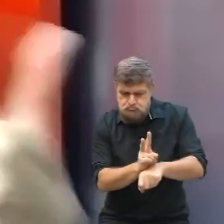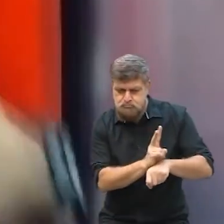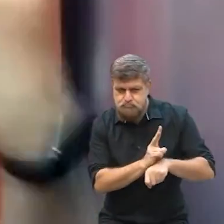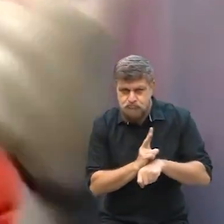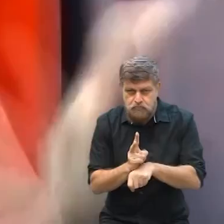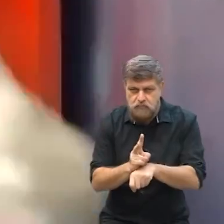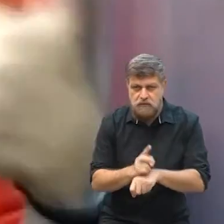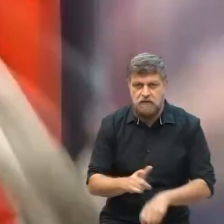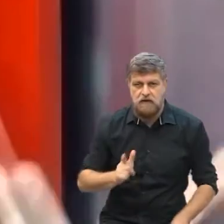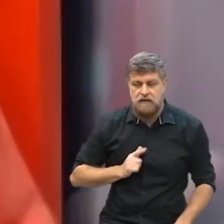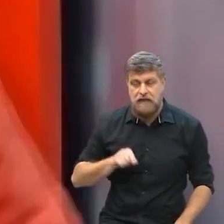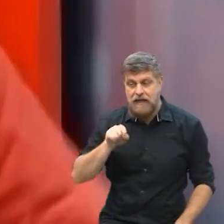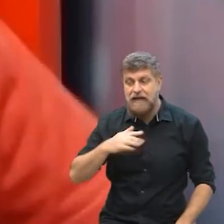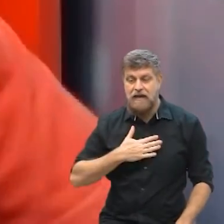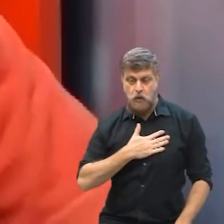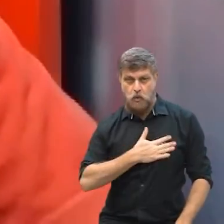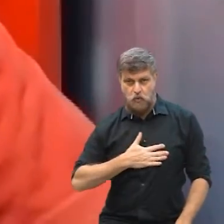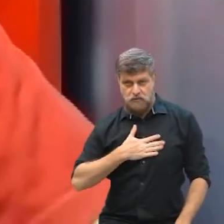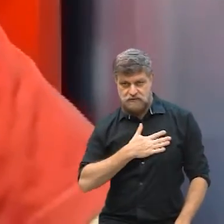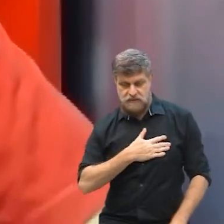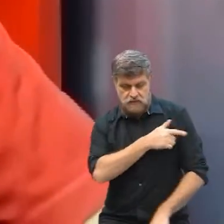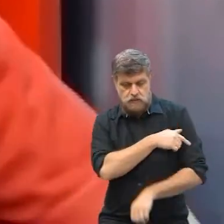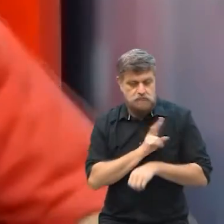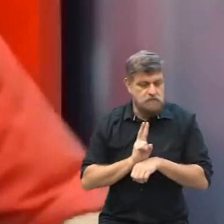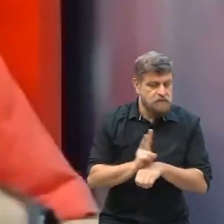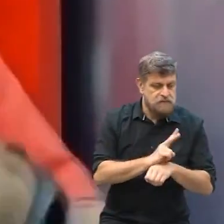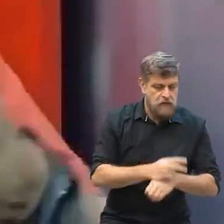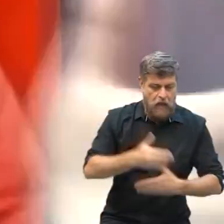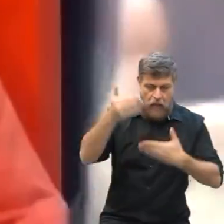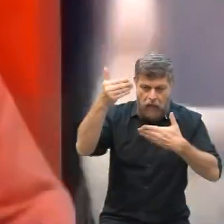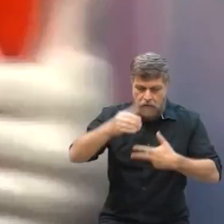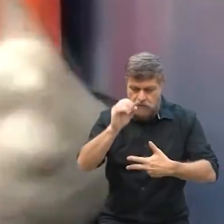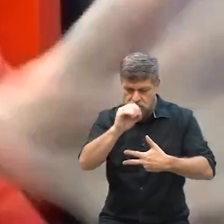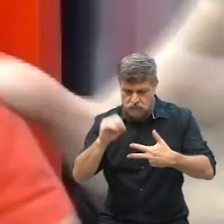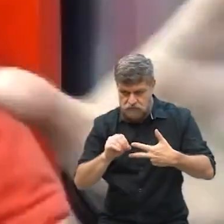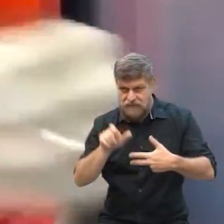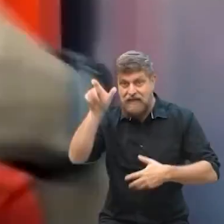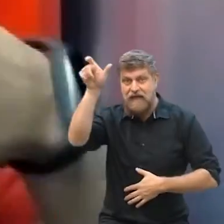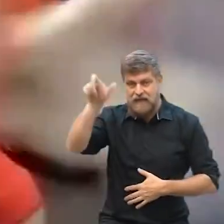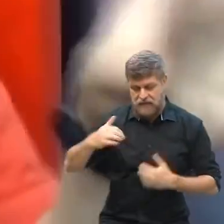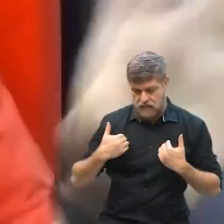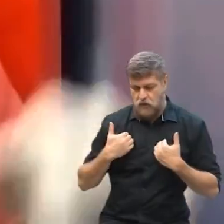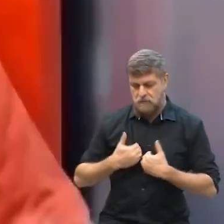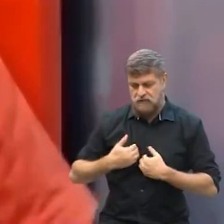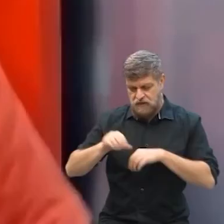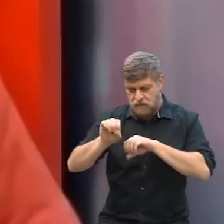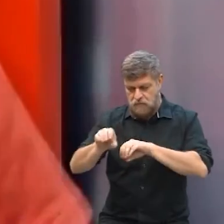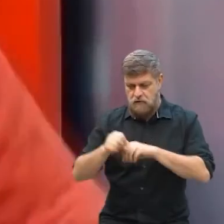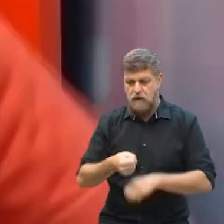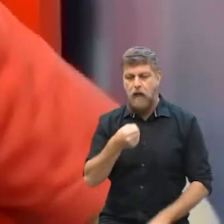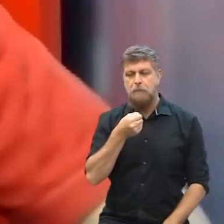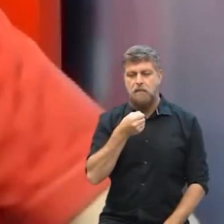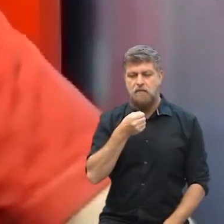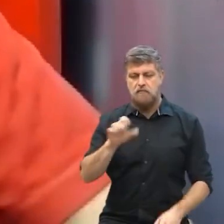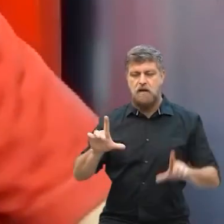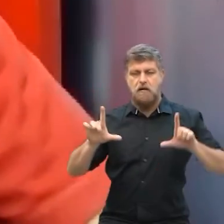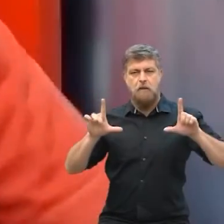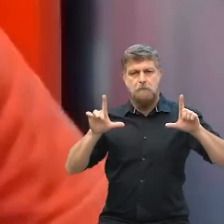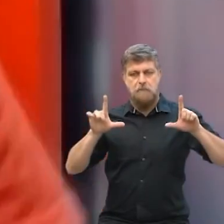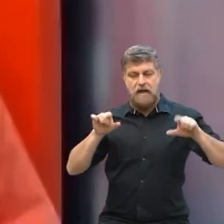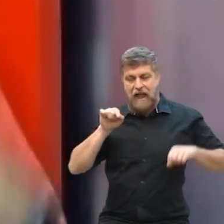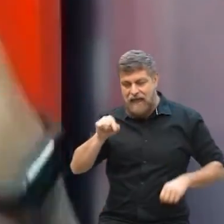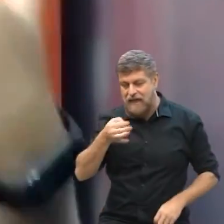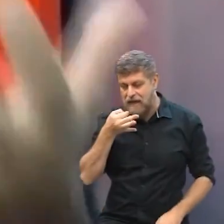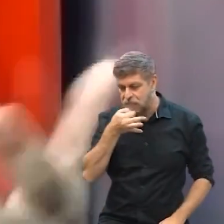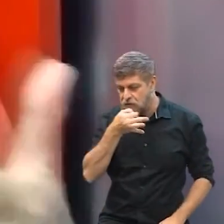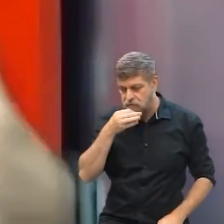ele mencionou que gostaria, né, de fiscalizar a prova. Ele deixou claro em entrevista, não é nenhum spoiler aqui, não é nenhuma novidade. Ele deixou